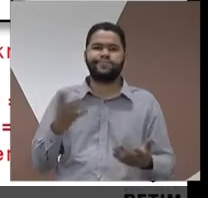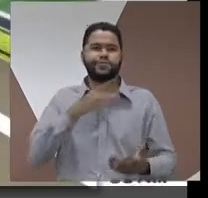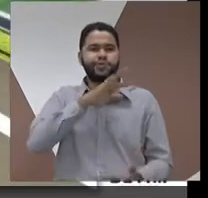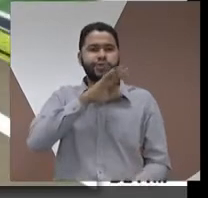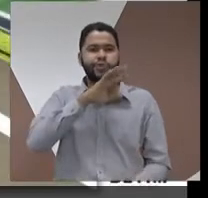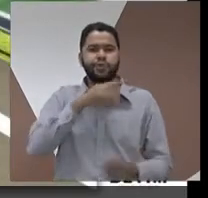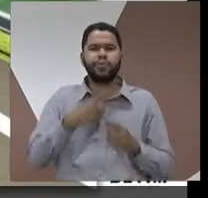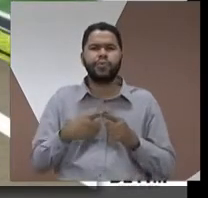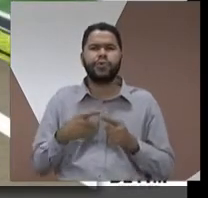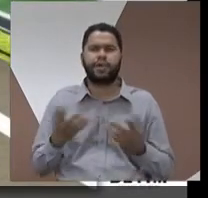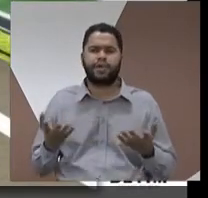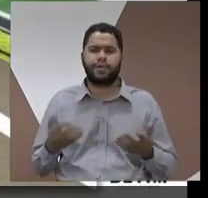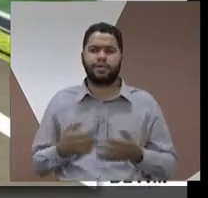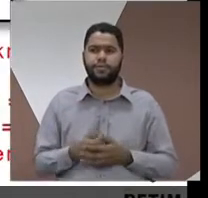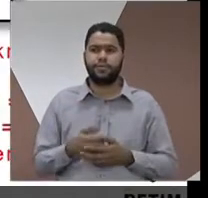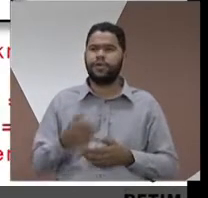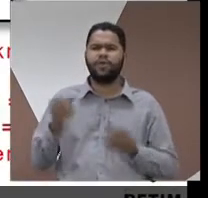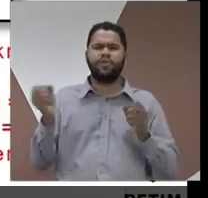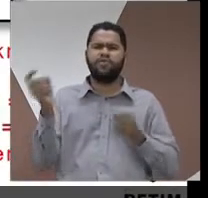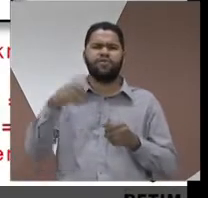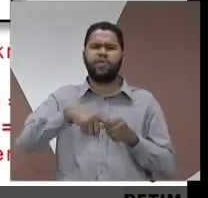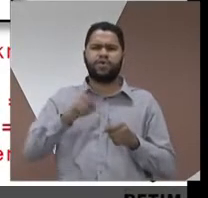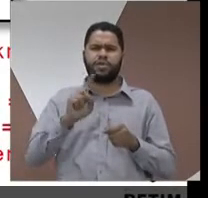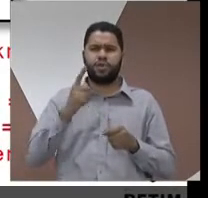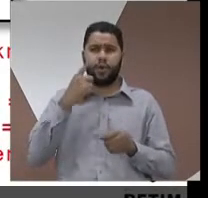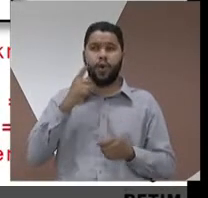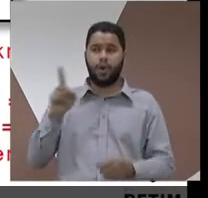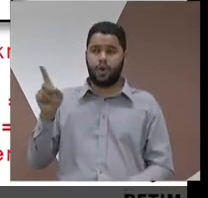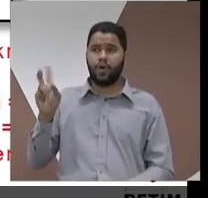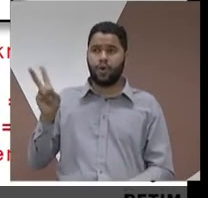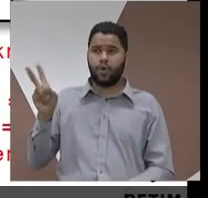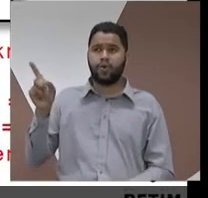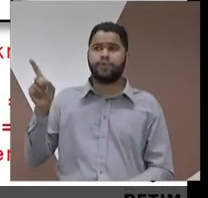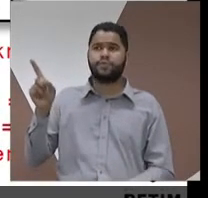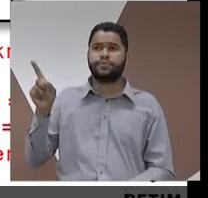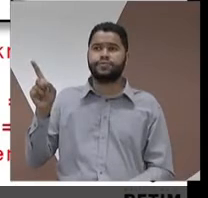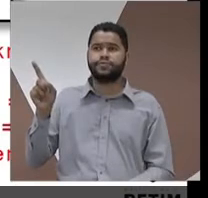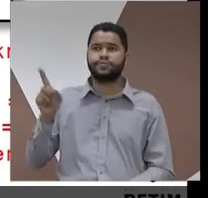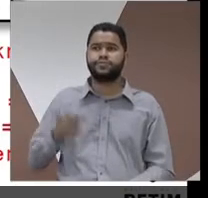Por quê? Volta na lâmina. E aí tem